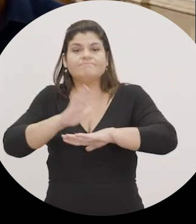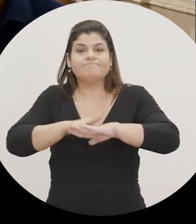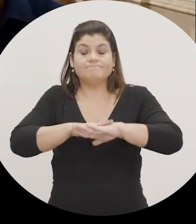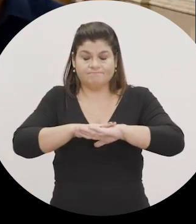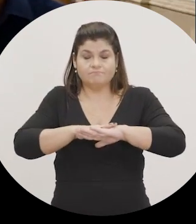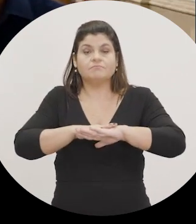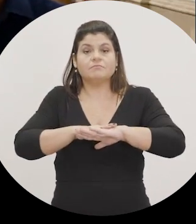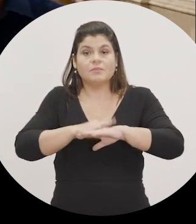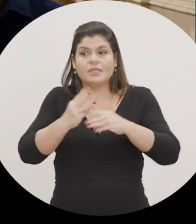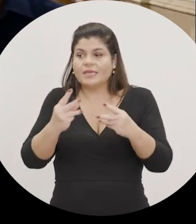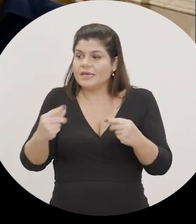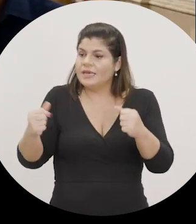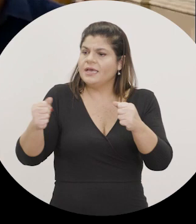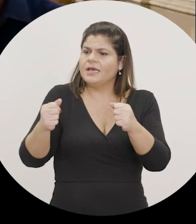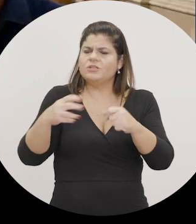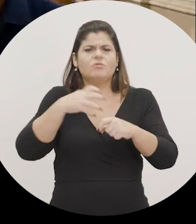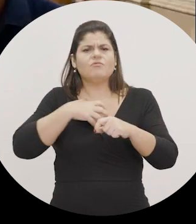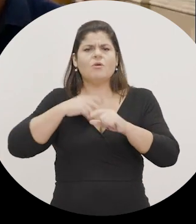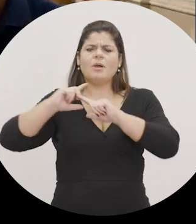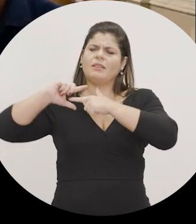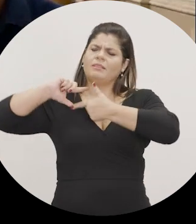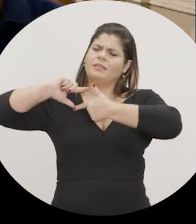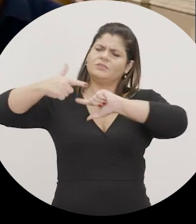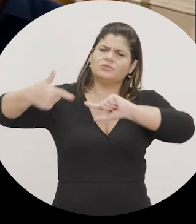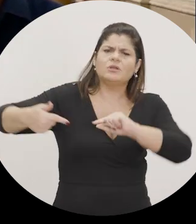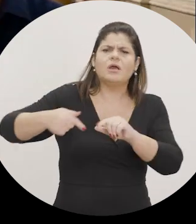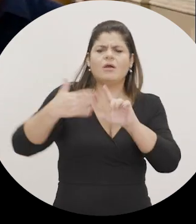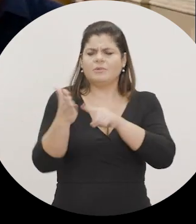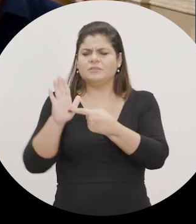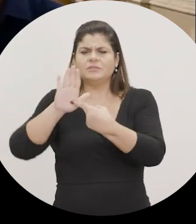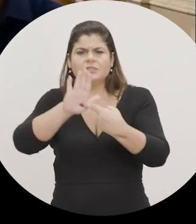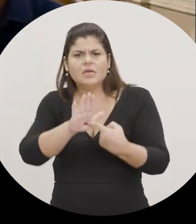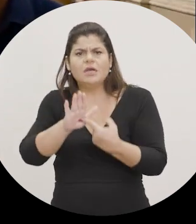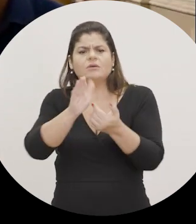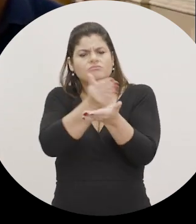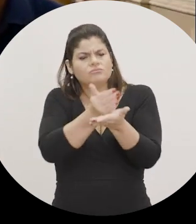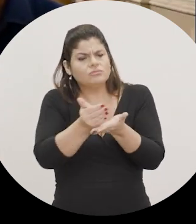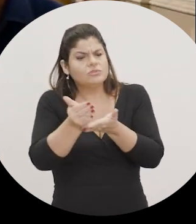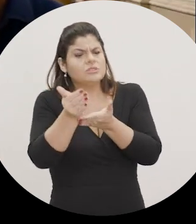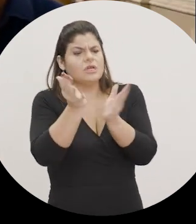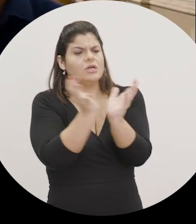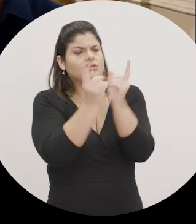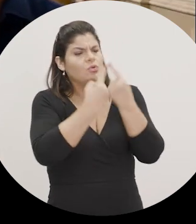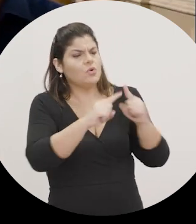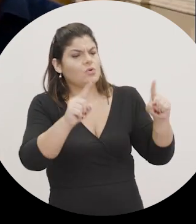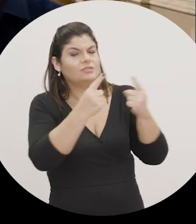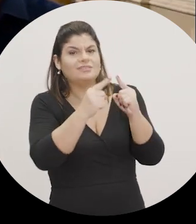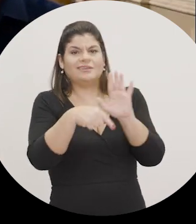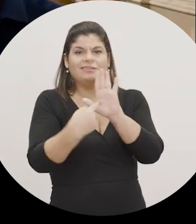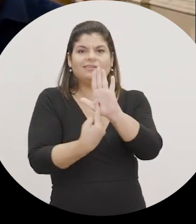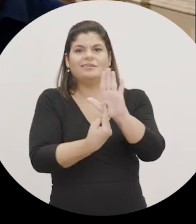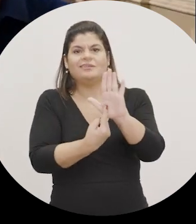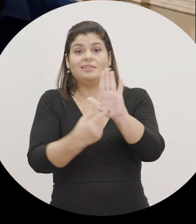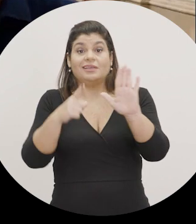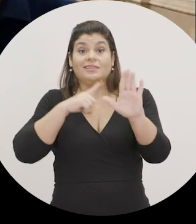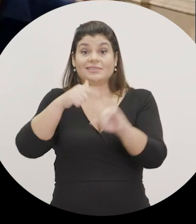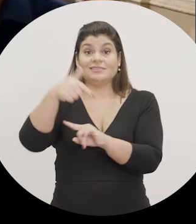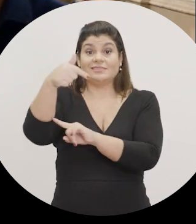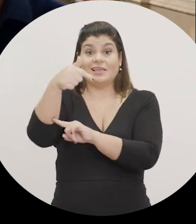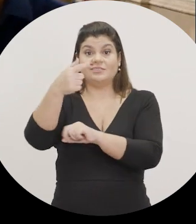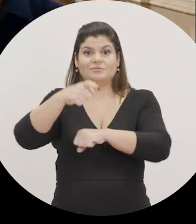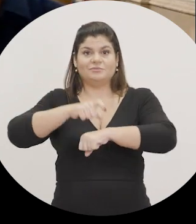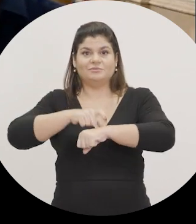simples fazê-la, né, de forma tradicional, apresentando, começando, introduzindo o concerto com essa peça que